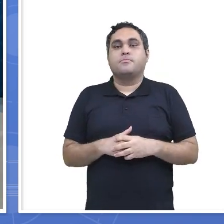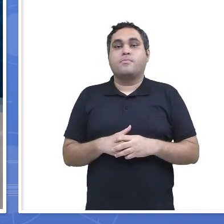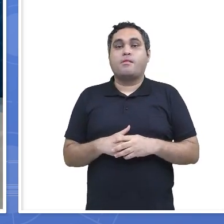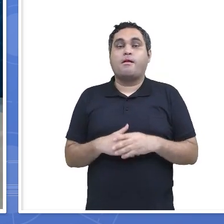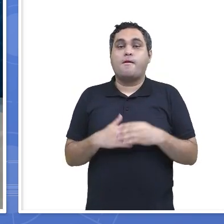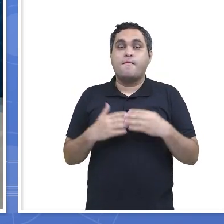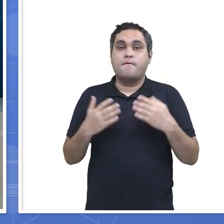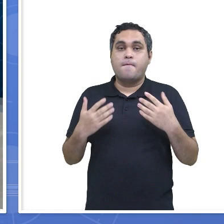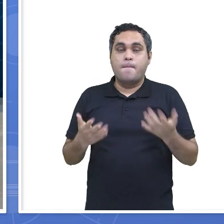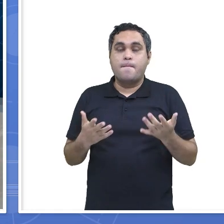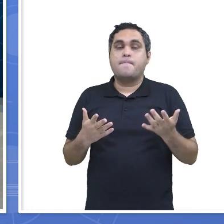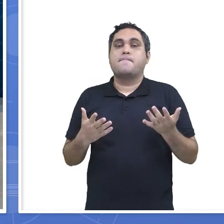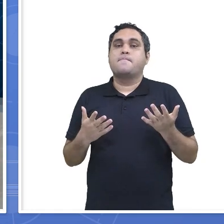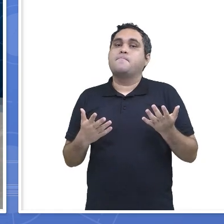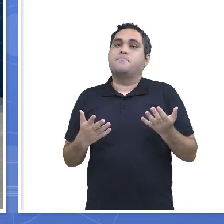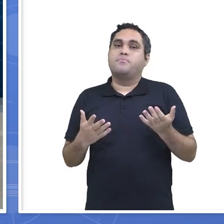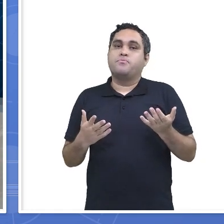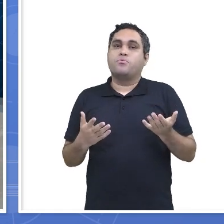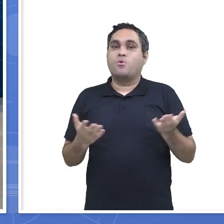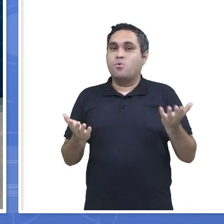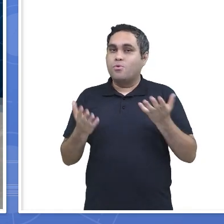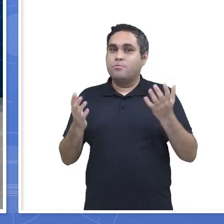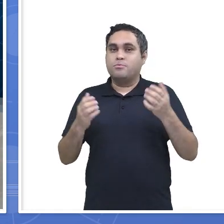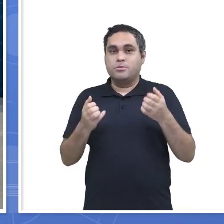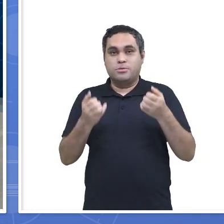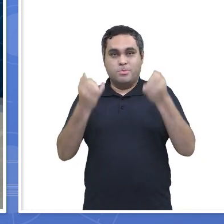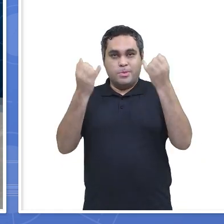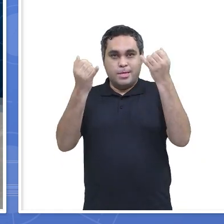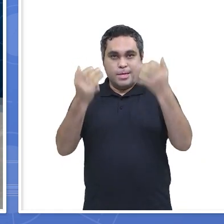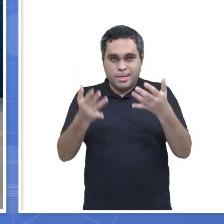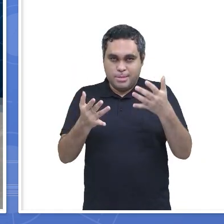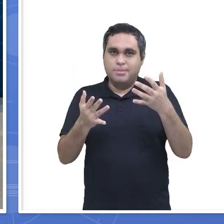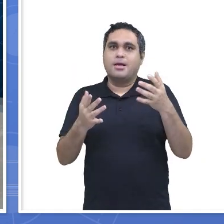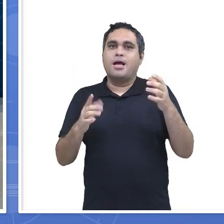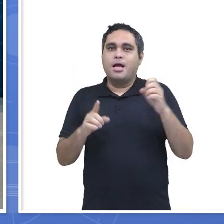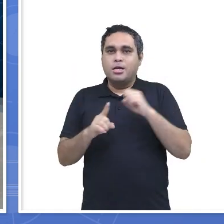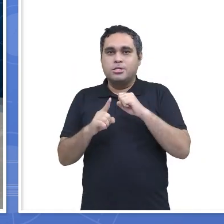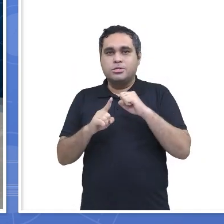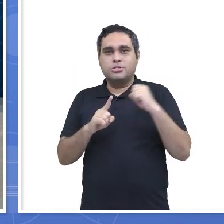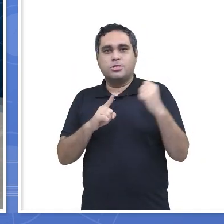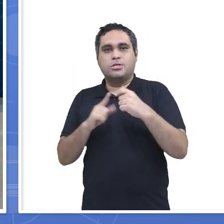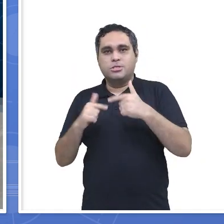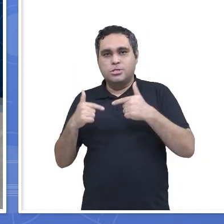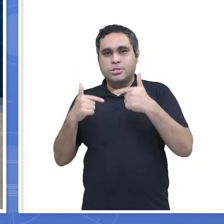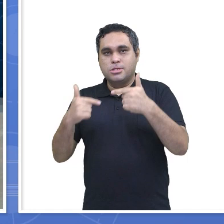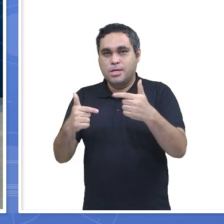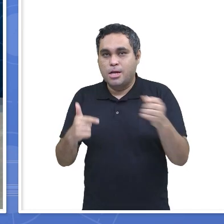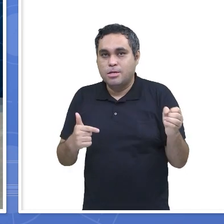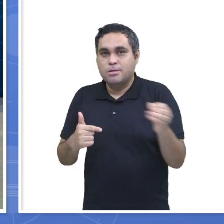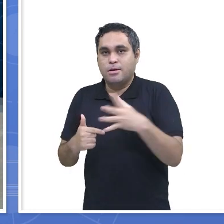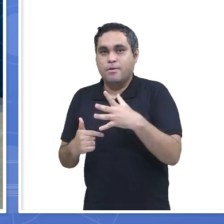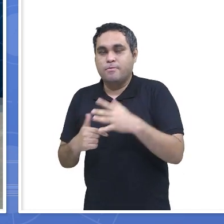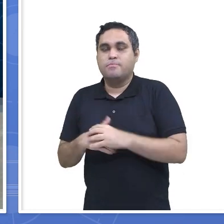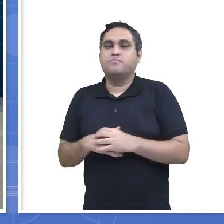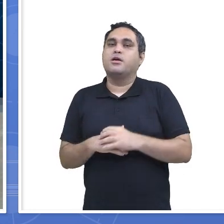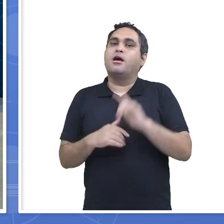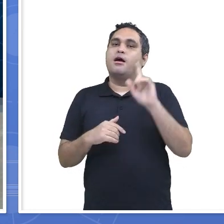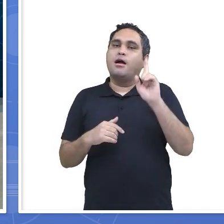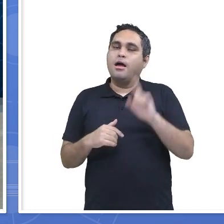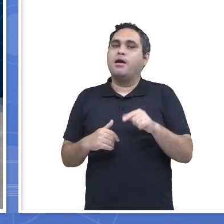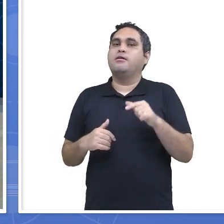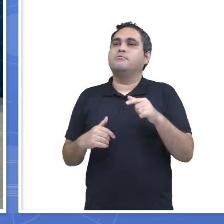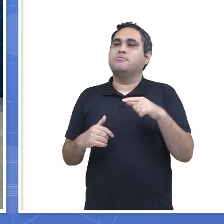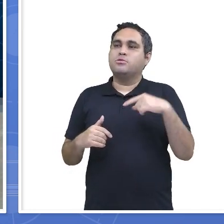nós trouxemos aqui para vocês os chamados novos movimentos sociais. São movimentos que atuam na